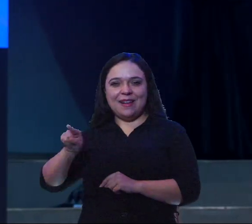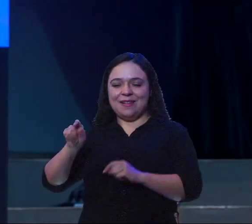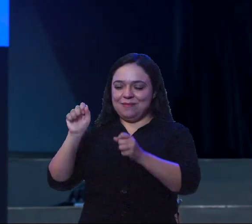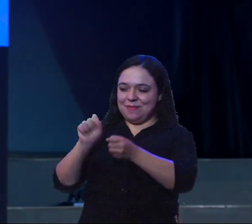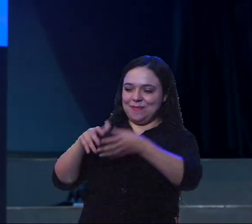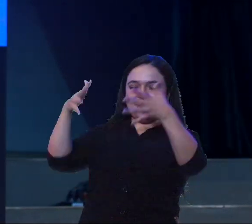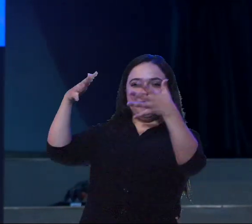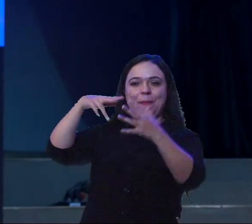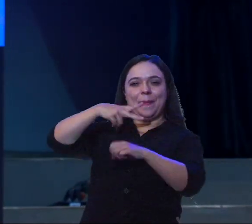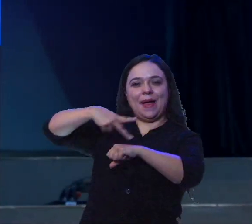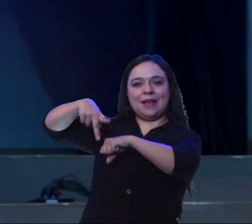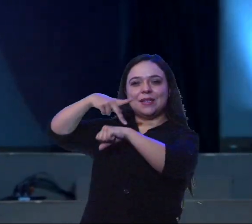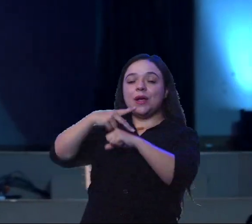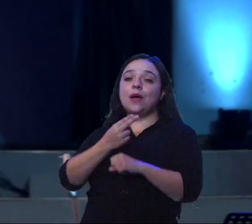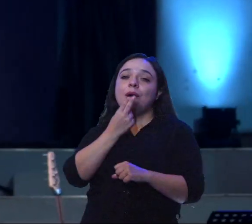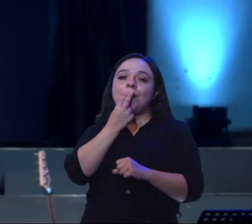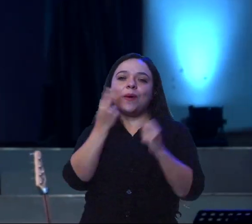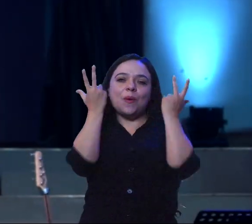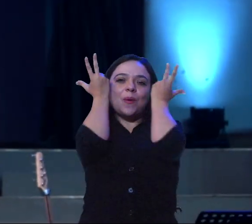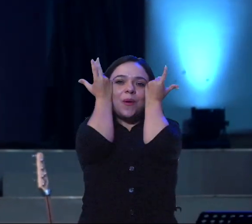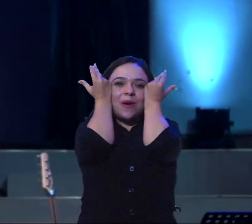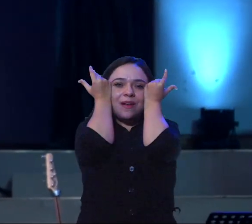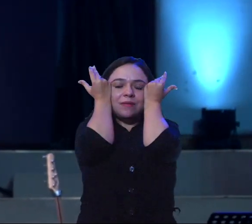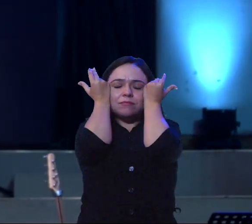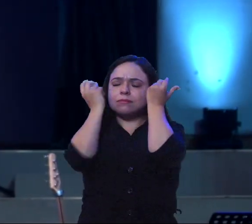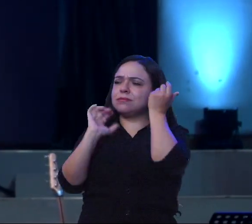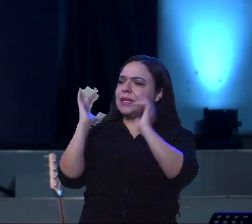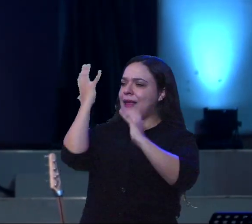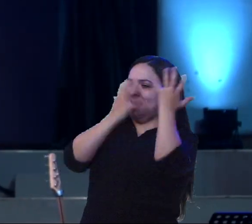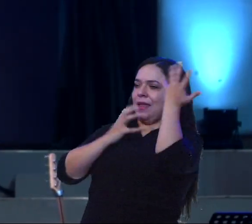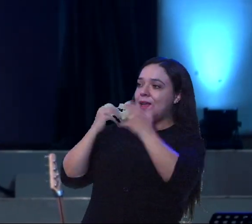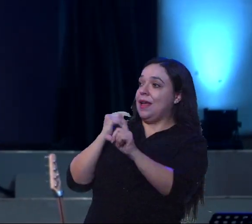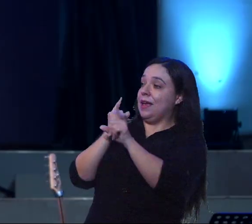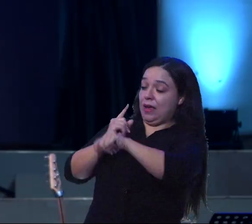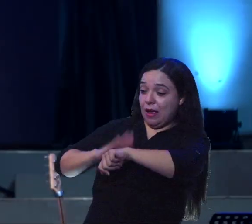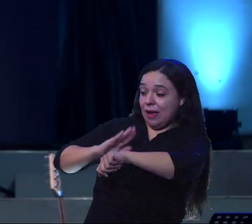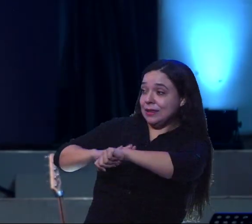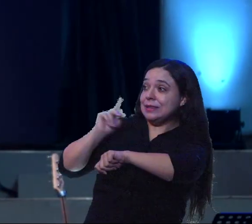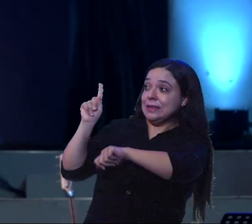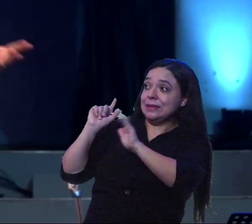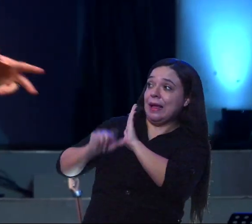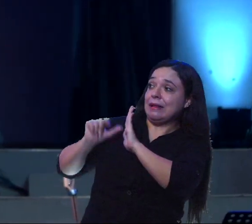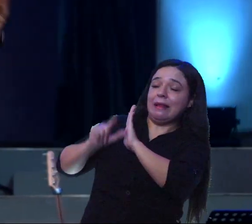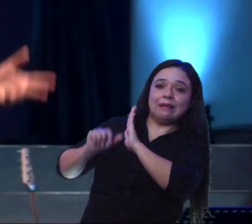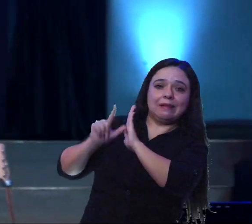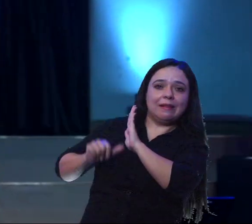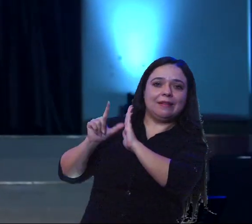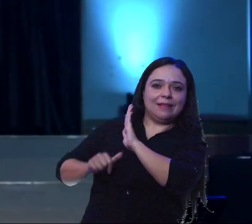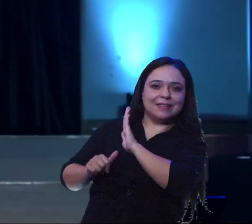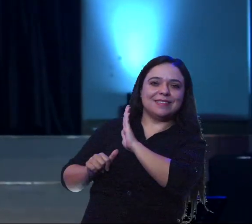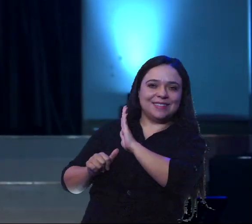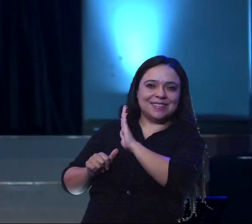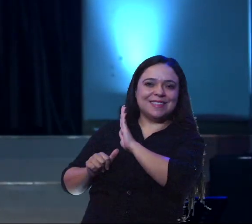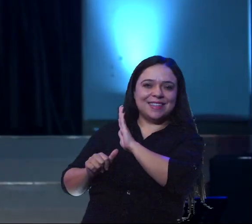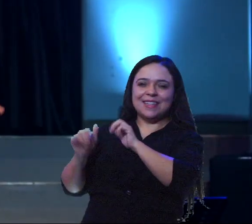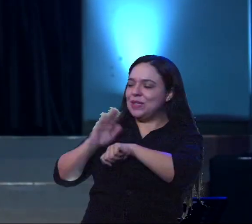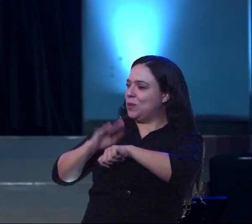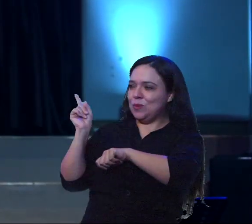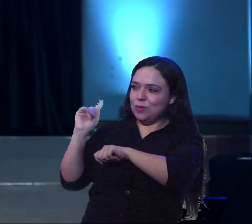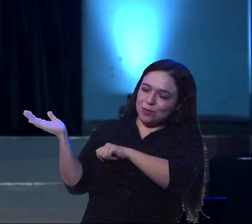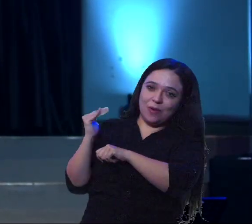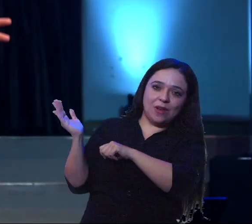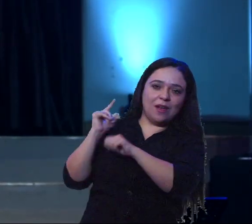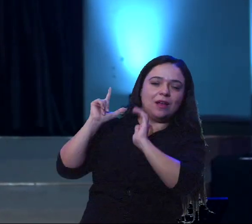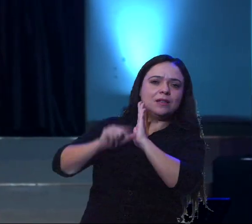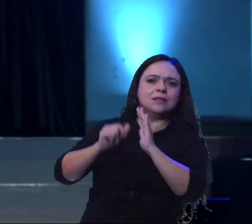afora? Aquele coelho todo ansioso, desesperado, quando a Alice o encontra, ele fica falando assim, é tarde demais, não dá tempo, estamos atrasados, vamos,